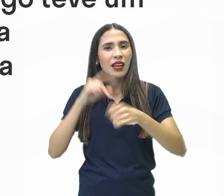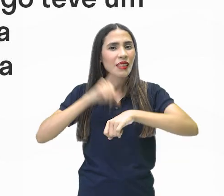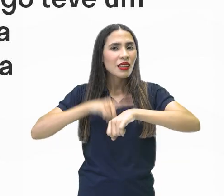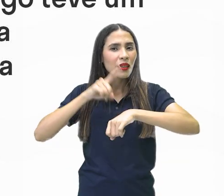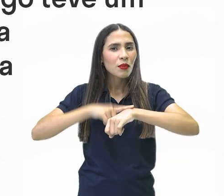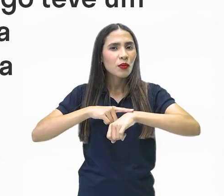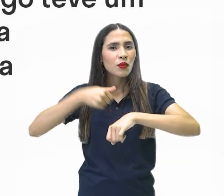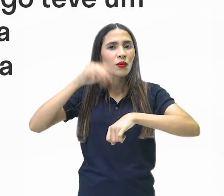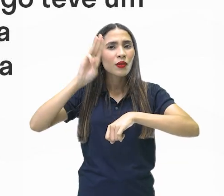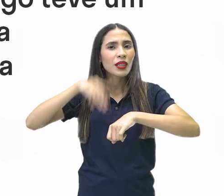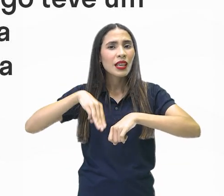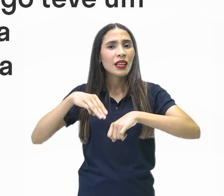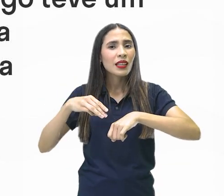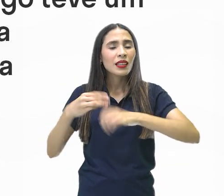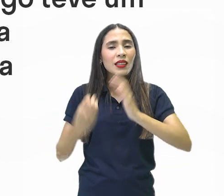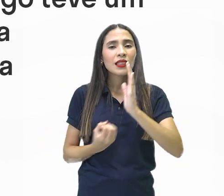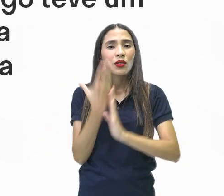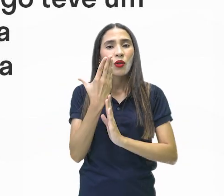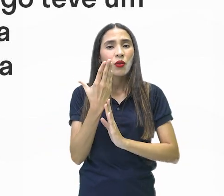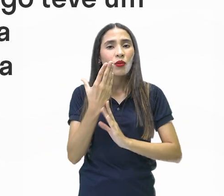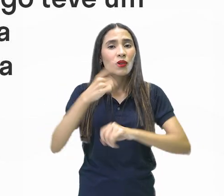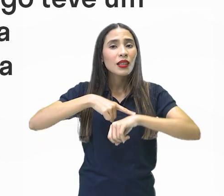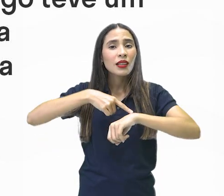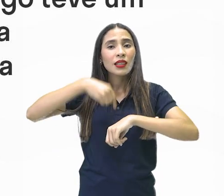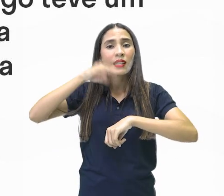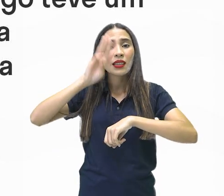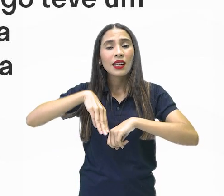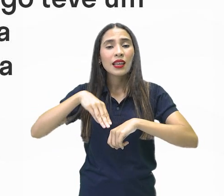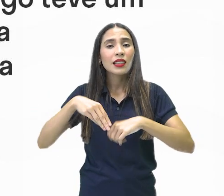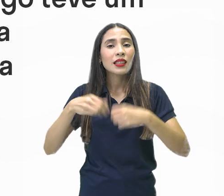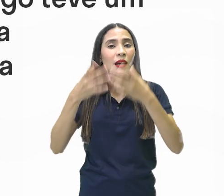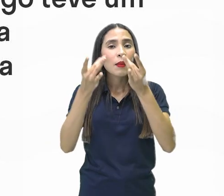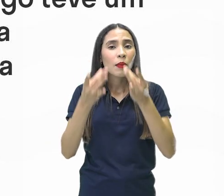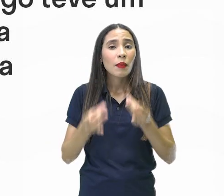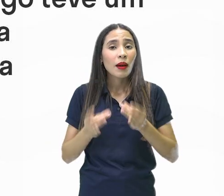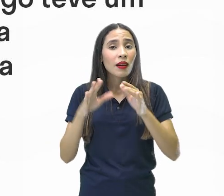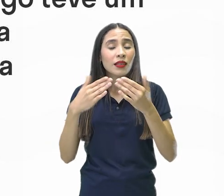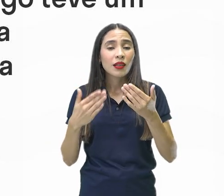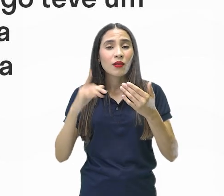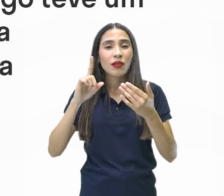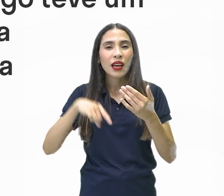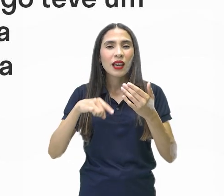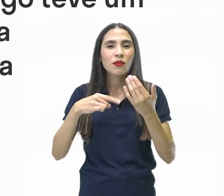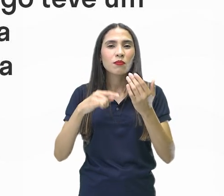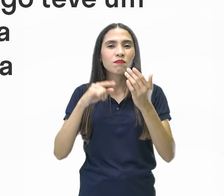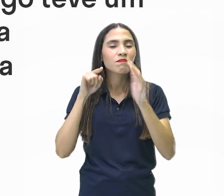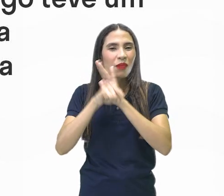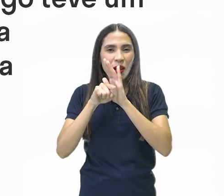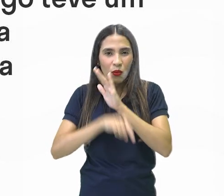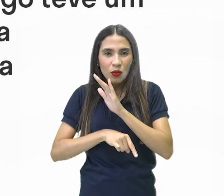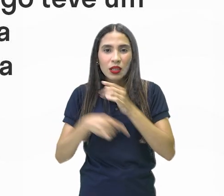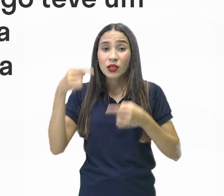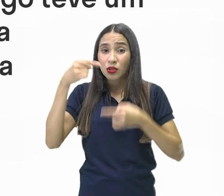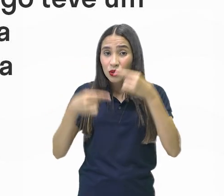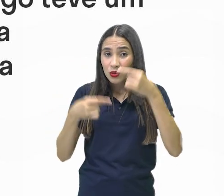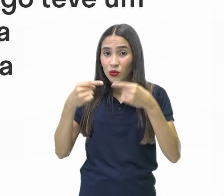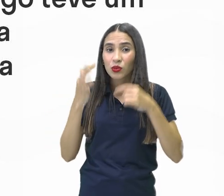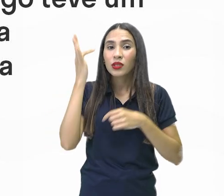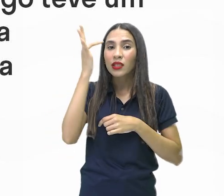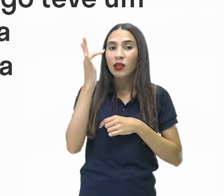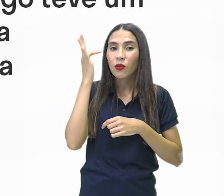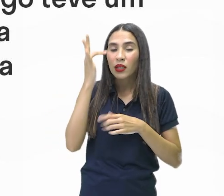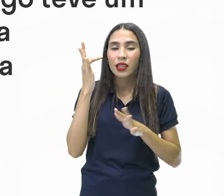tempo? Quem inventou? Quem descreveu o tempo? Então, é uma questão que se discute na